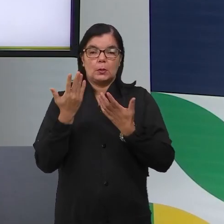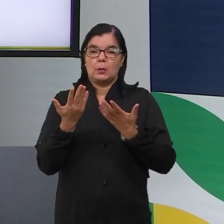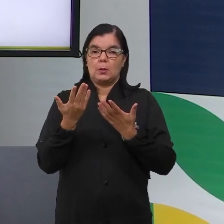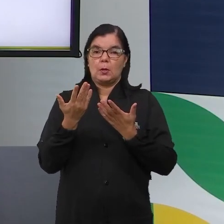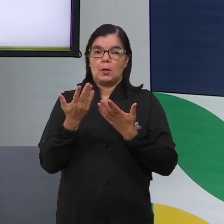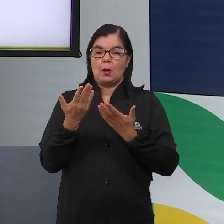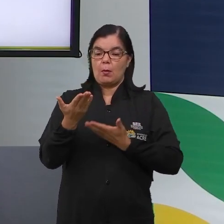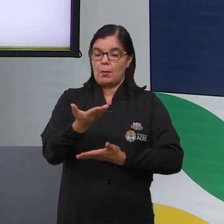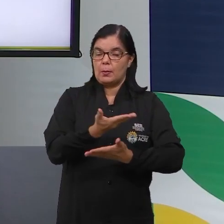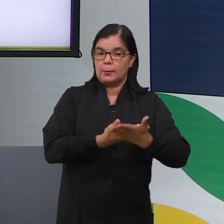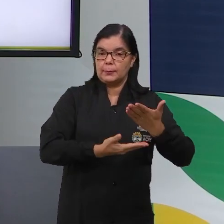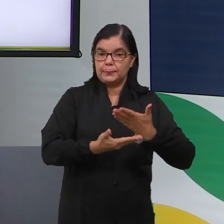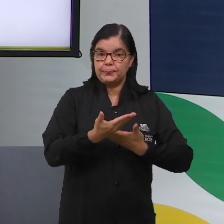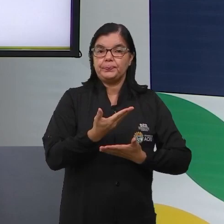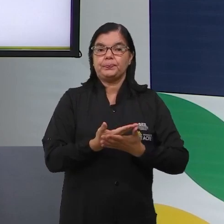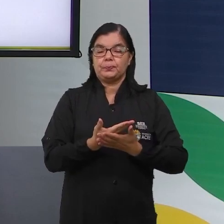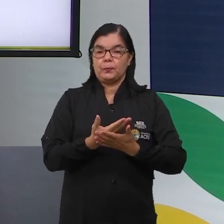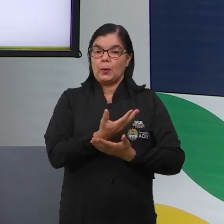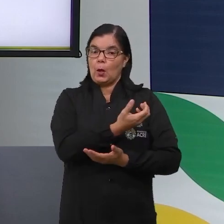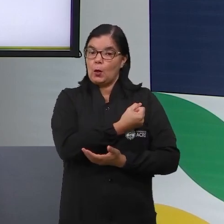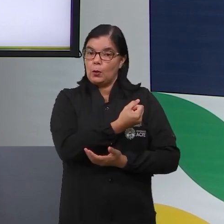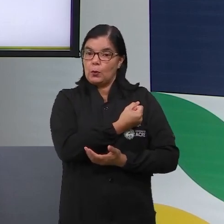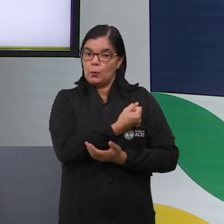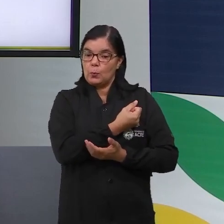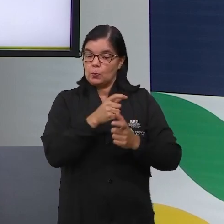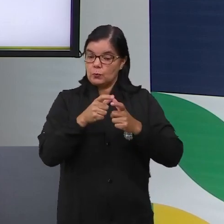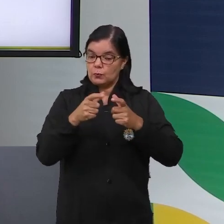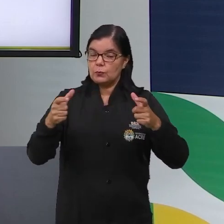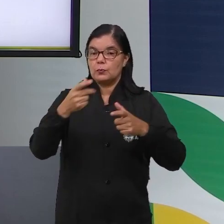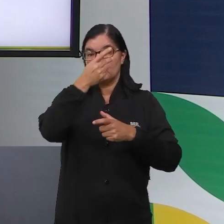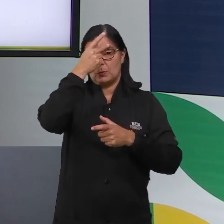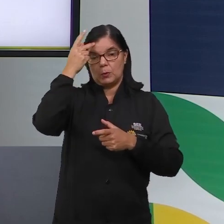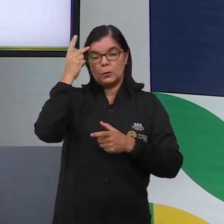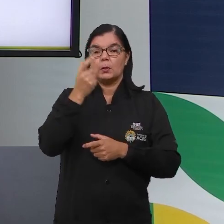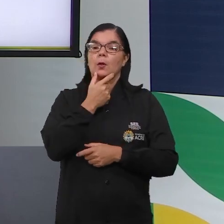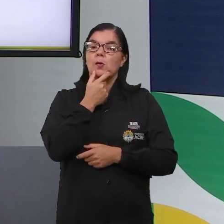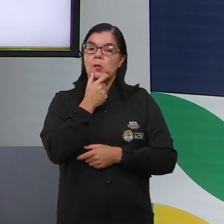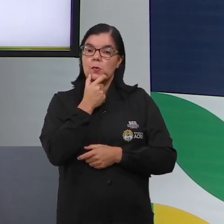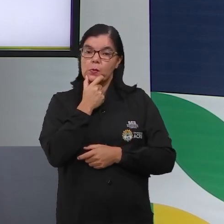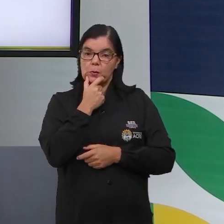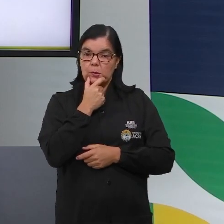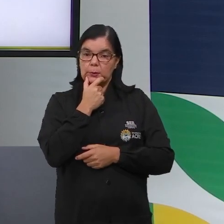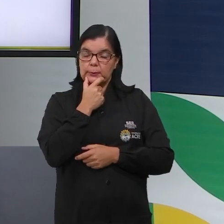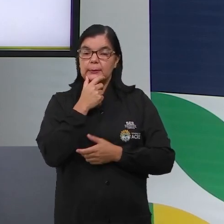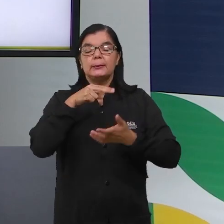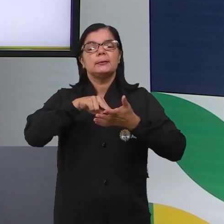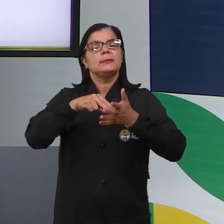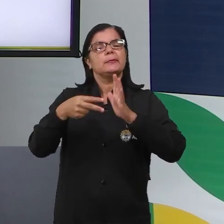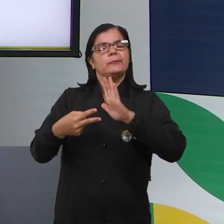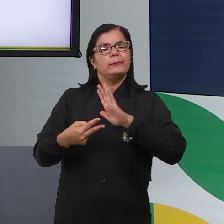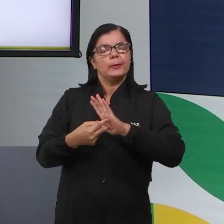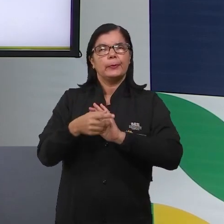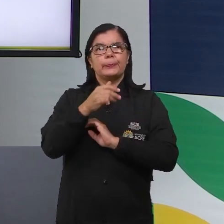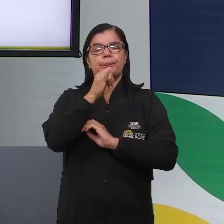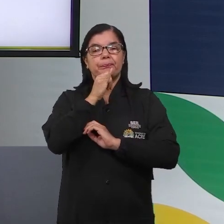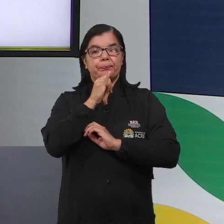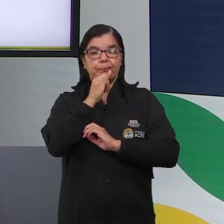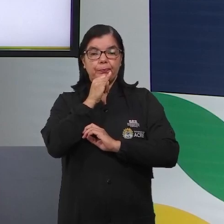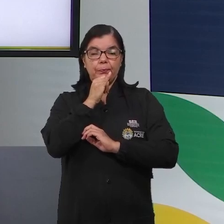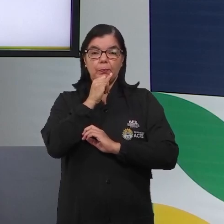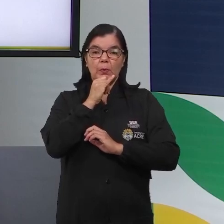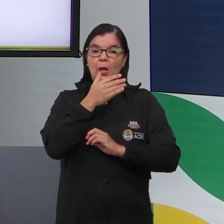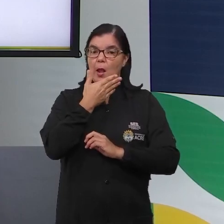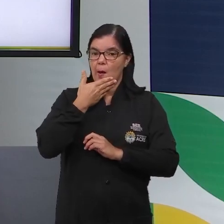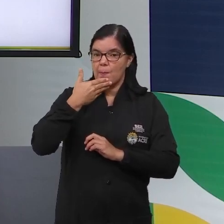consiga interagir com o maior número de pessoas, a gente tem o inglês como instrumento. Isso quer dizer que por ele ser padrão, ele